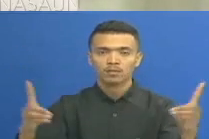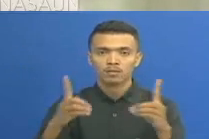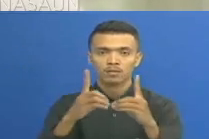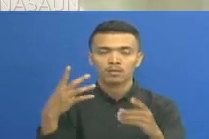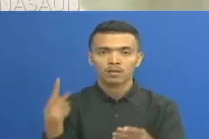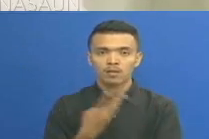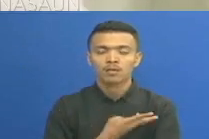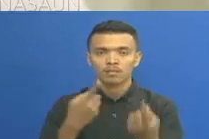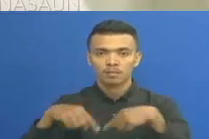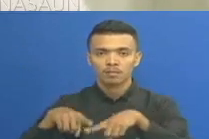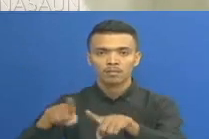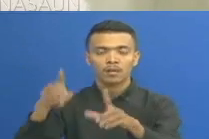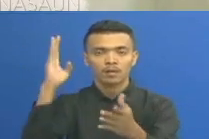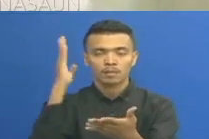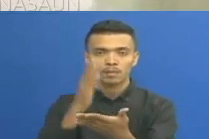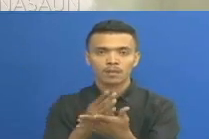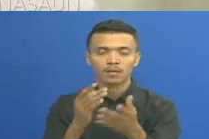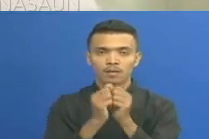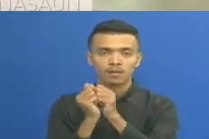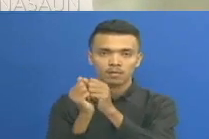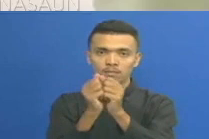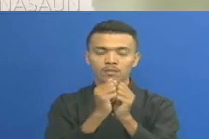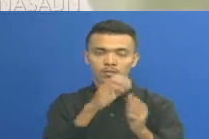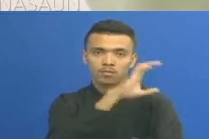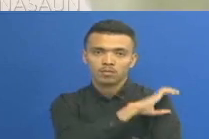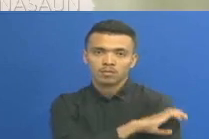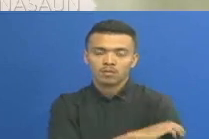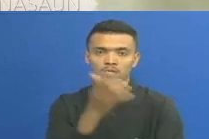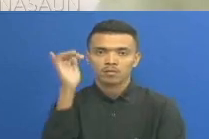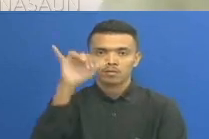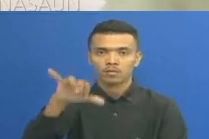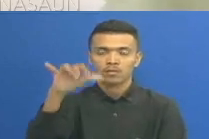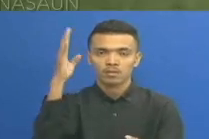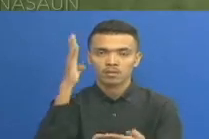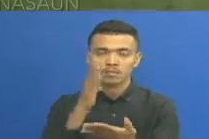rapar. A mim muito com segurança, a mim rapar.